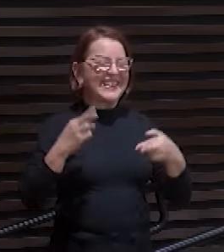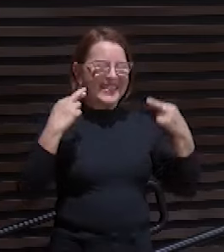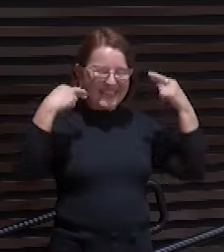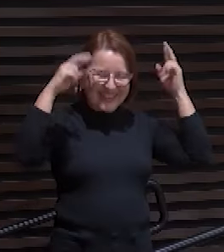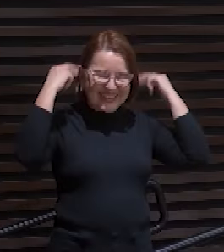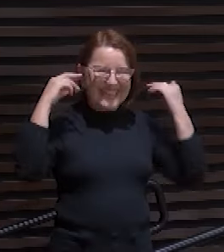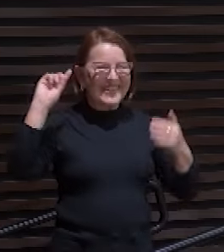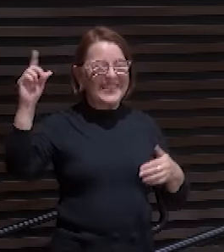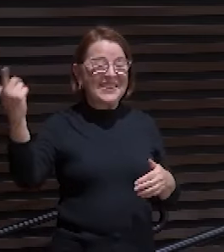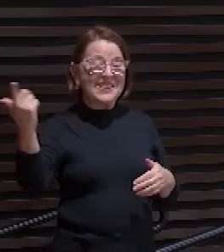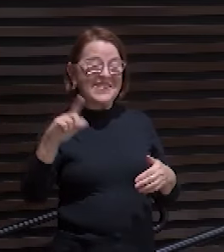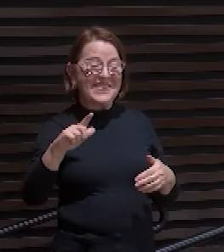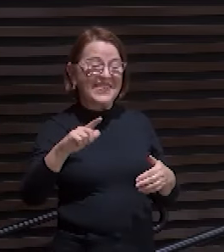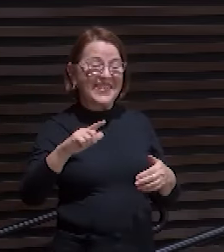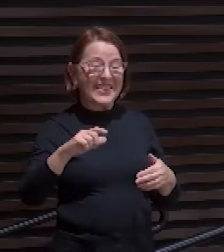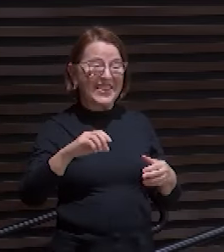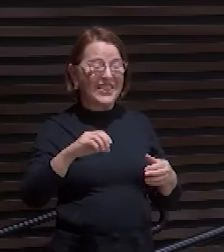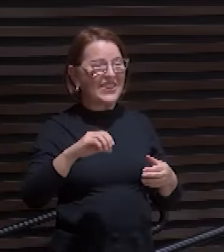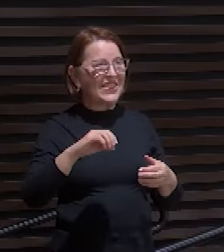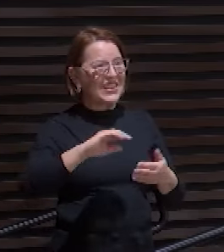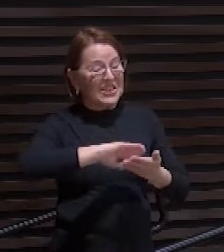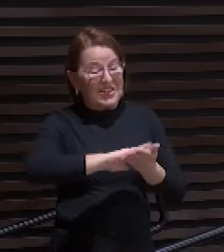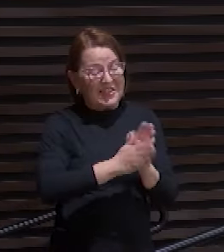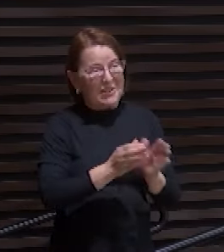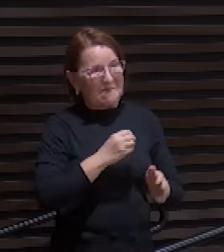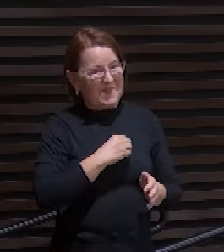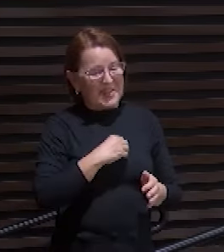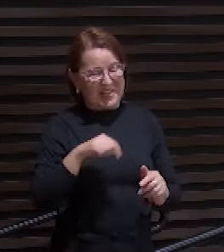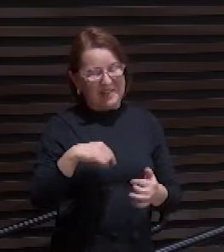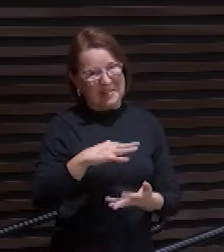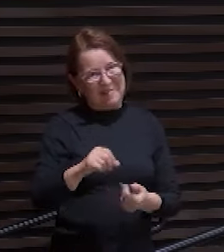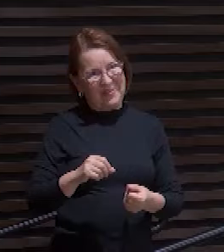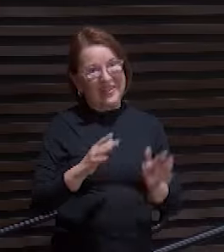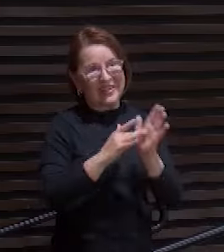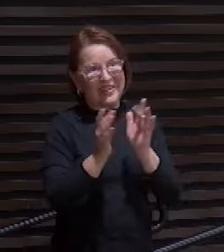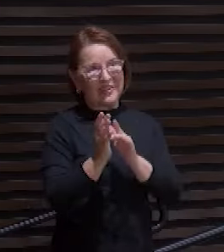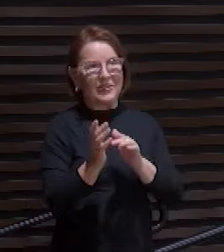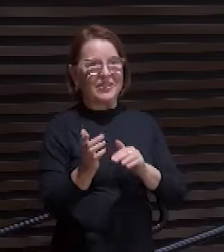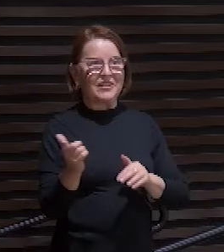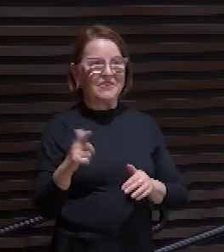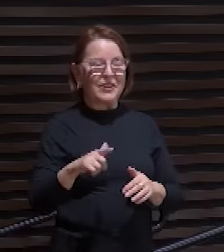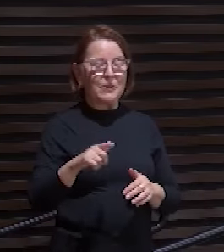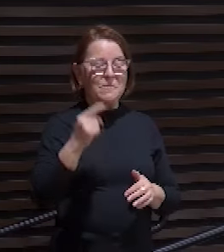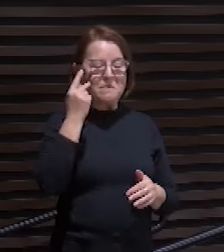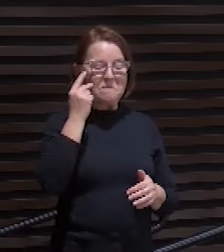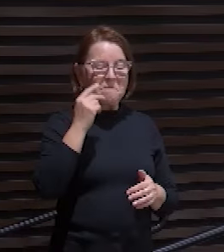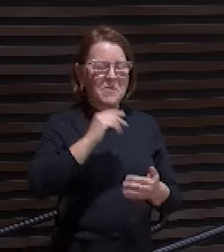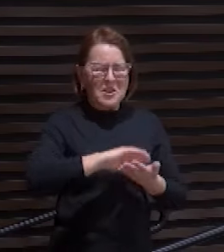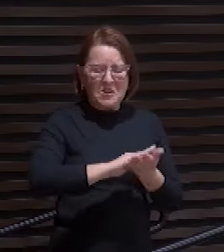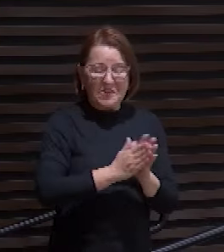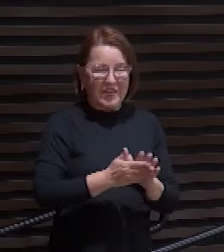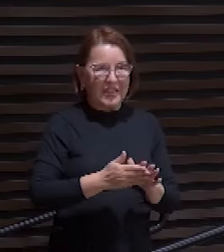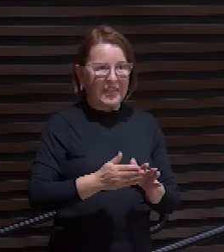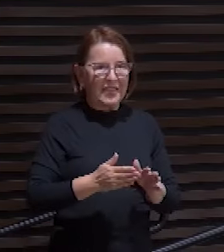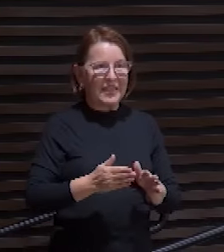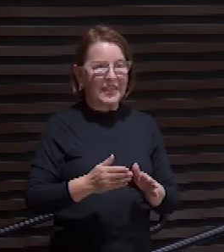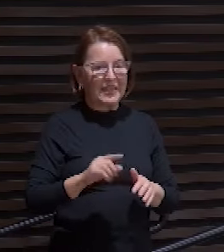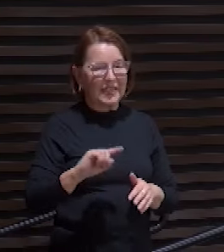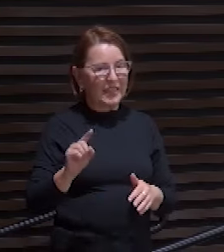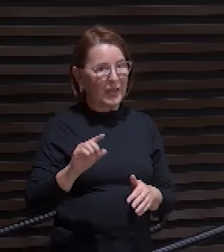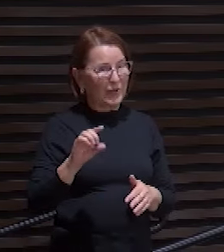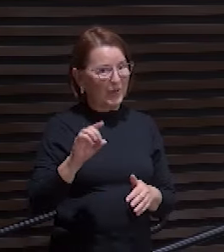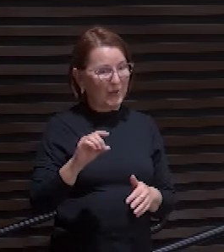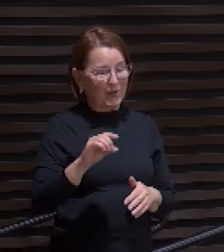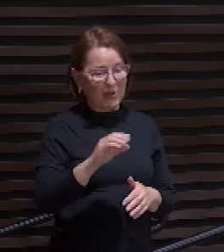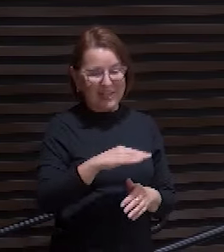do mundo, gente. Jesus veio para tirar não só de dentro delas, mas de dentro de cada um de nós aqui que estamos nessa